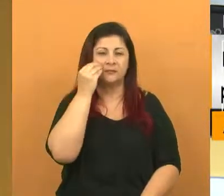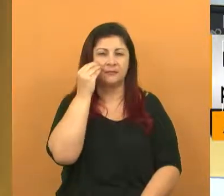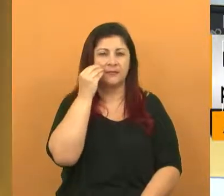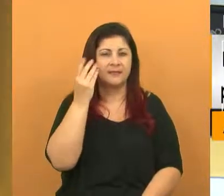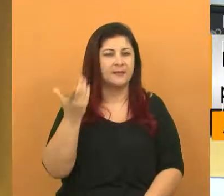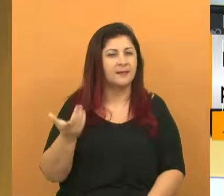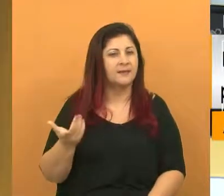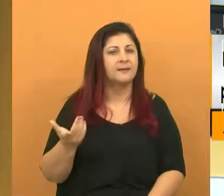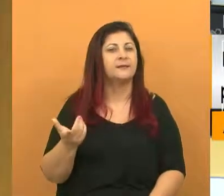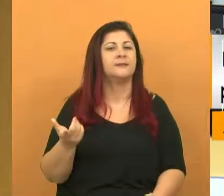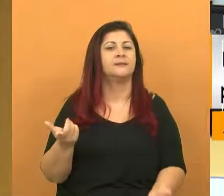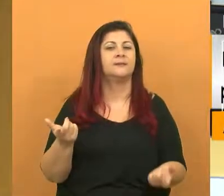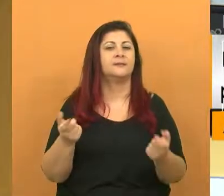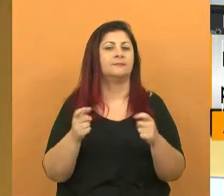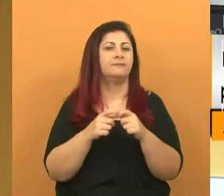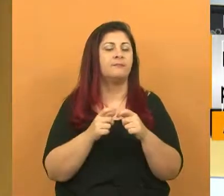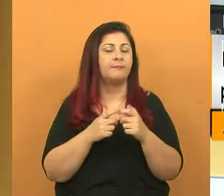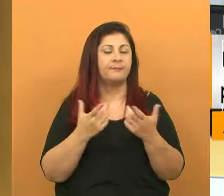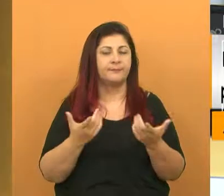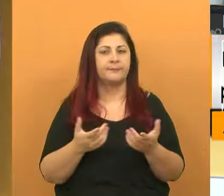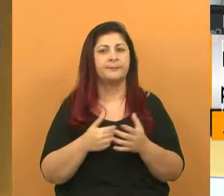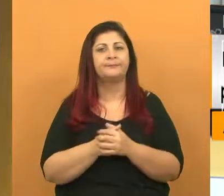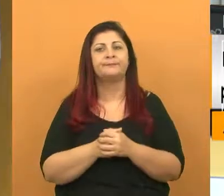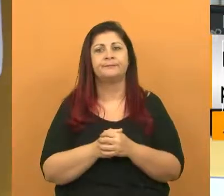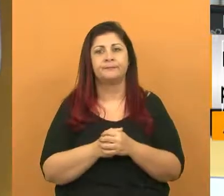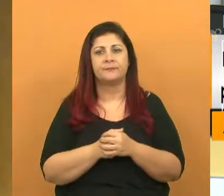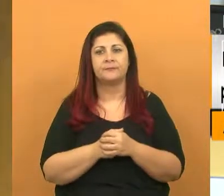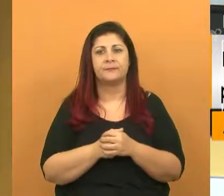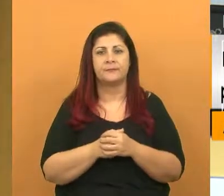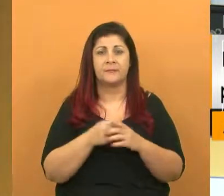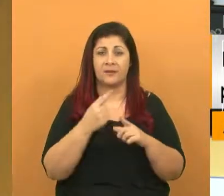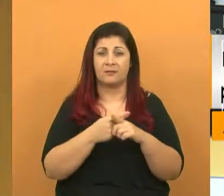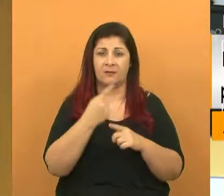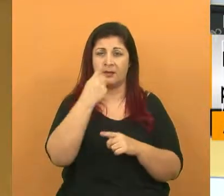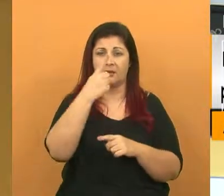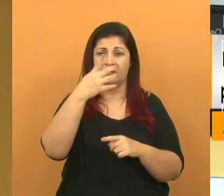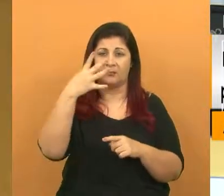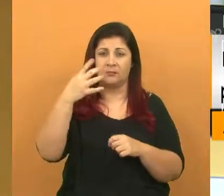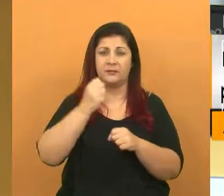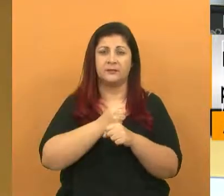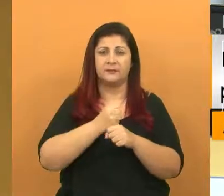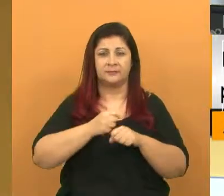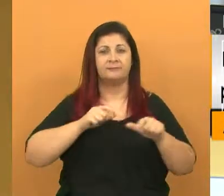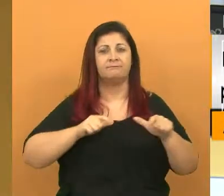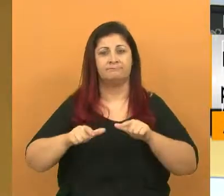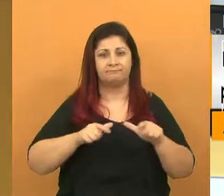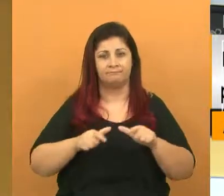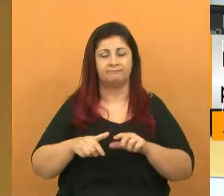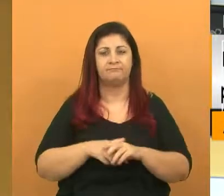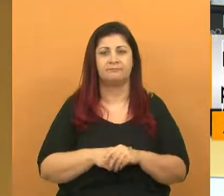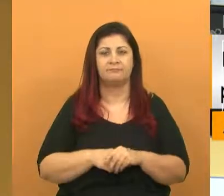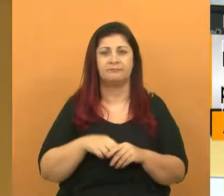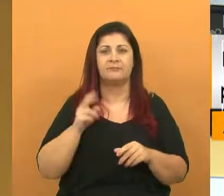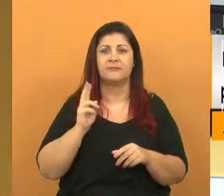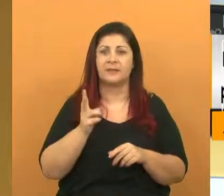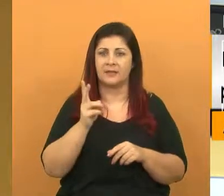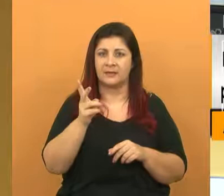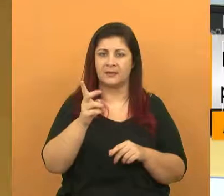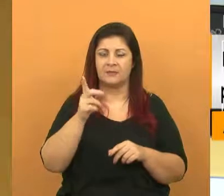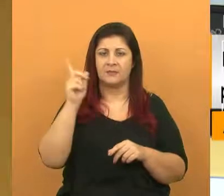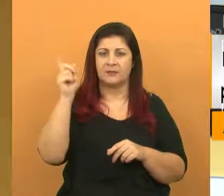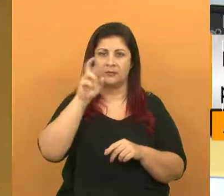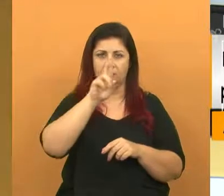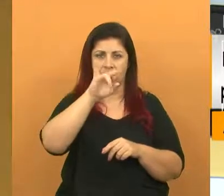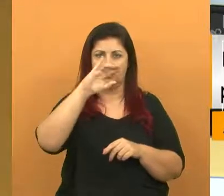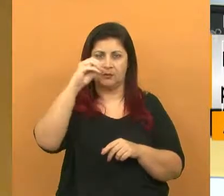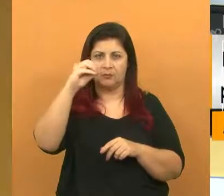nesse tipo de atenção e dia de ação integral, há mais de 14 anos, pontualmente na Unidade de Saúde do Rio